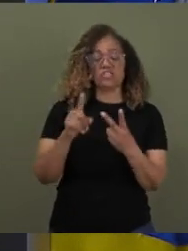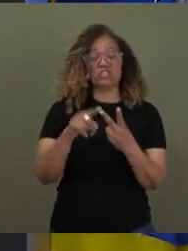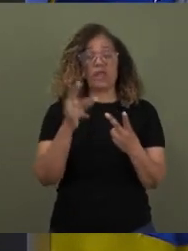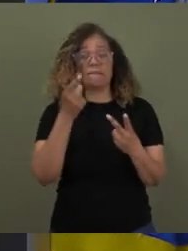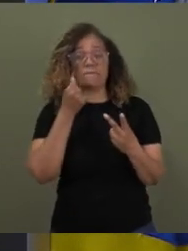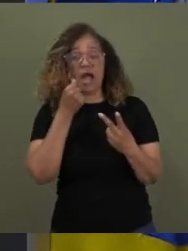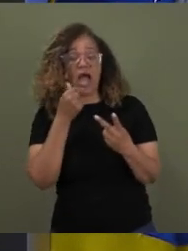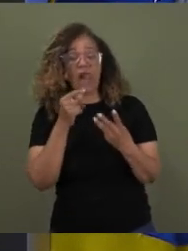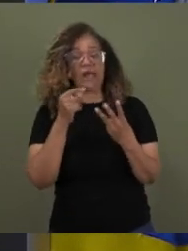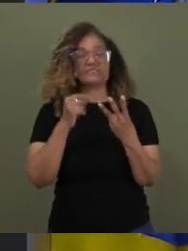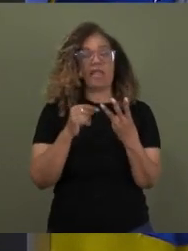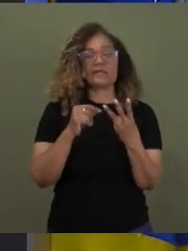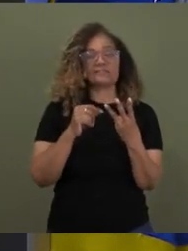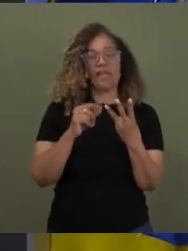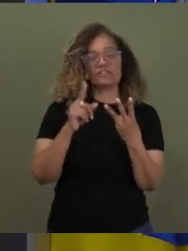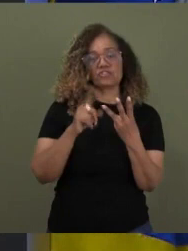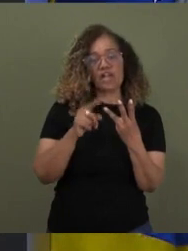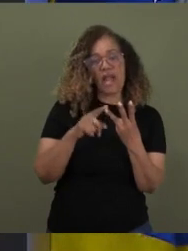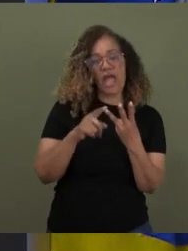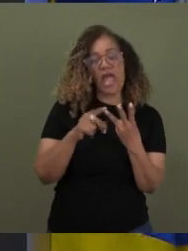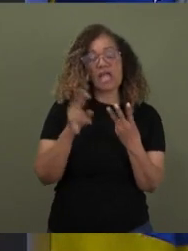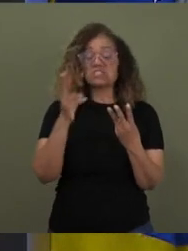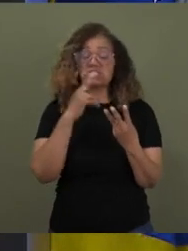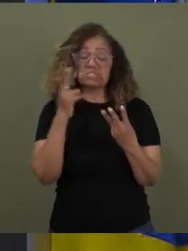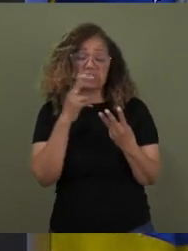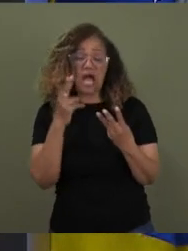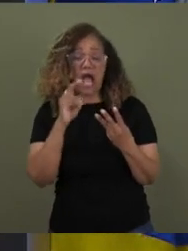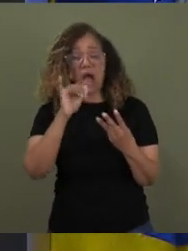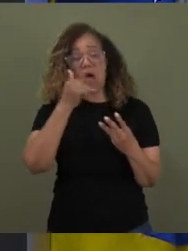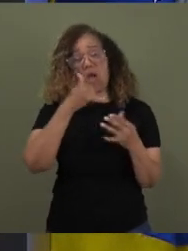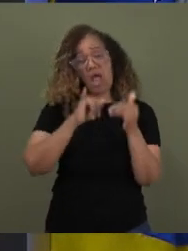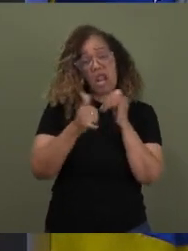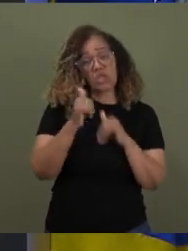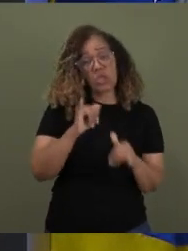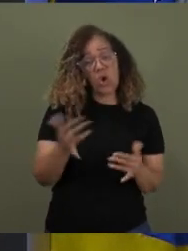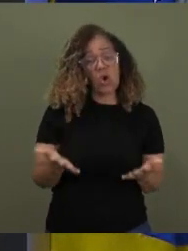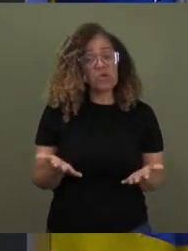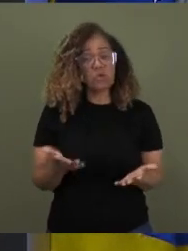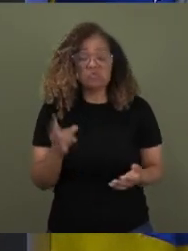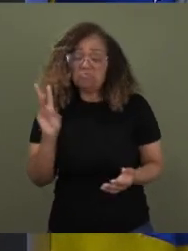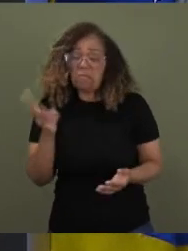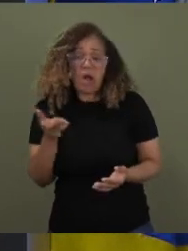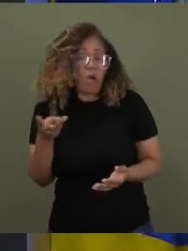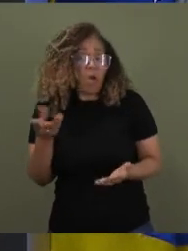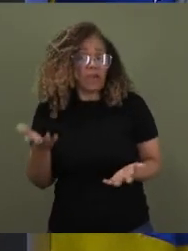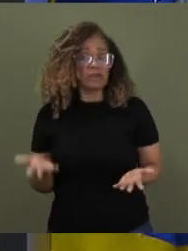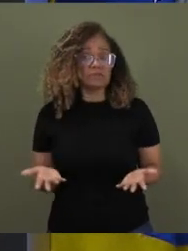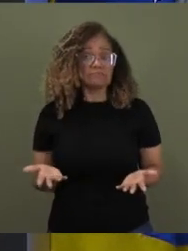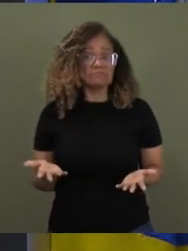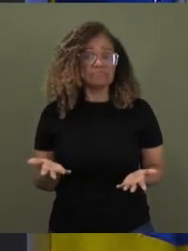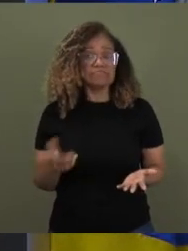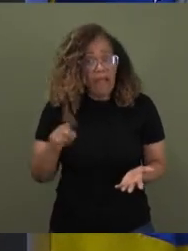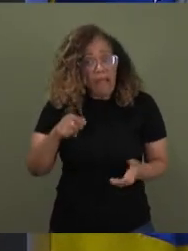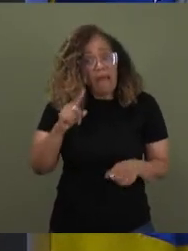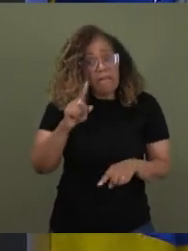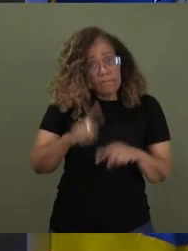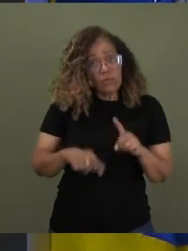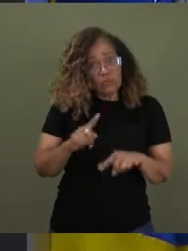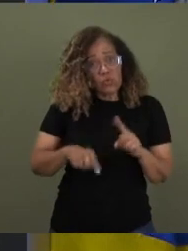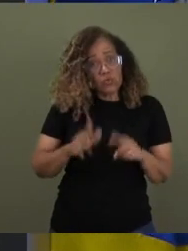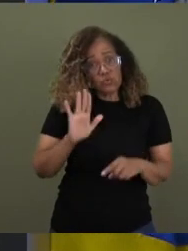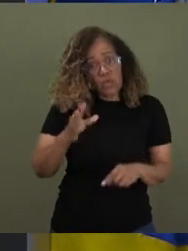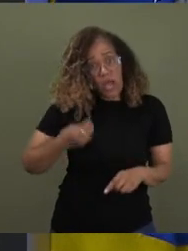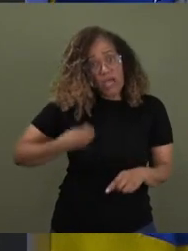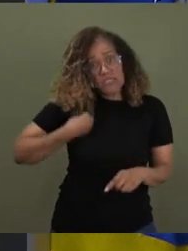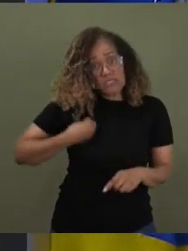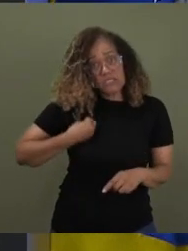balas, chicletes e o cigarro eletrônico de maconha, que é um produto que já existe nos